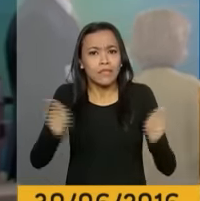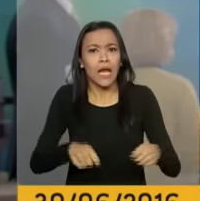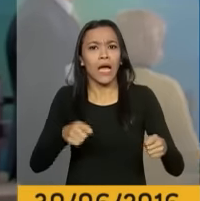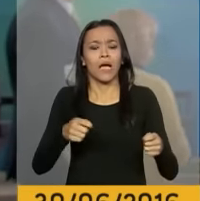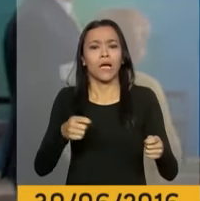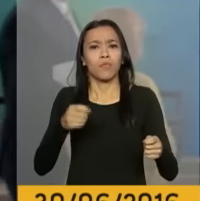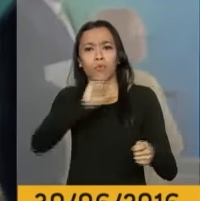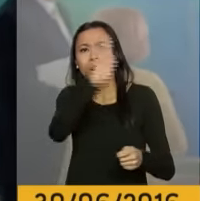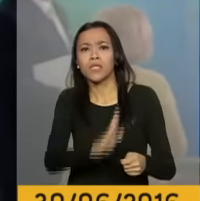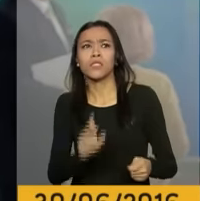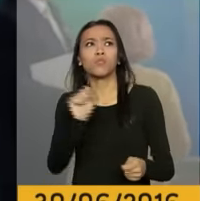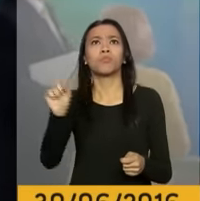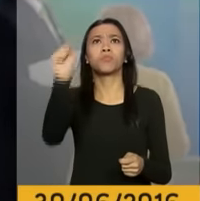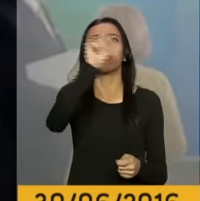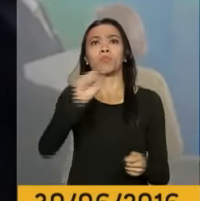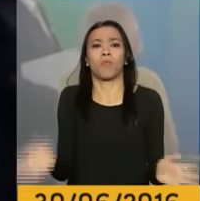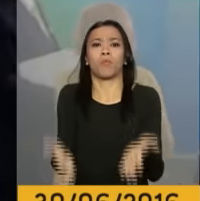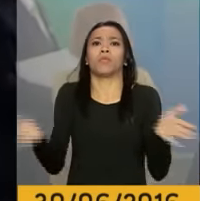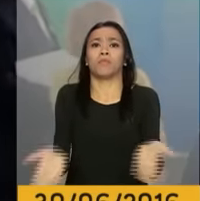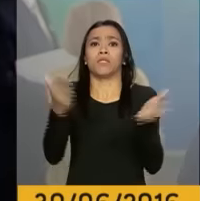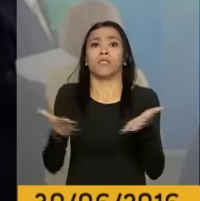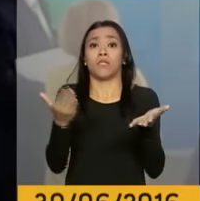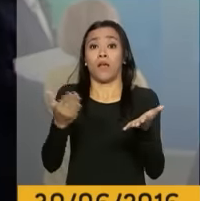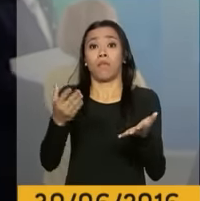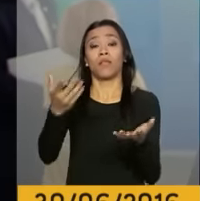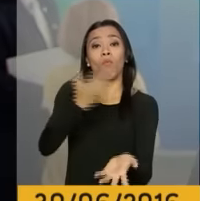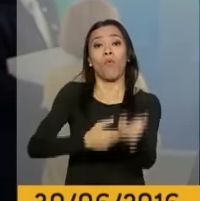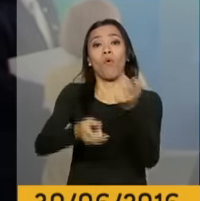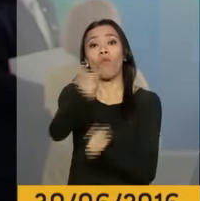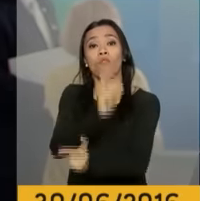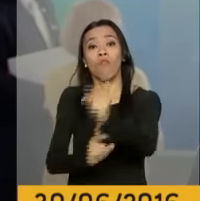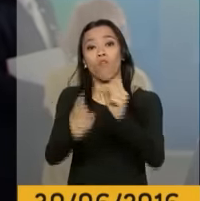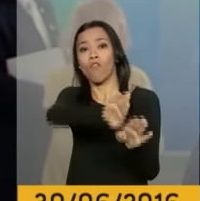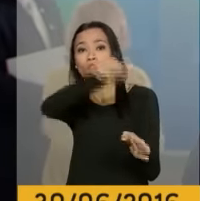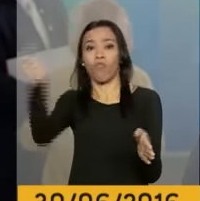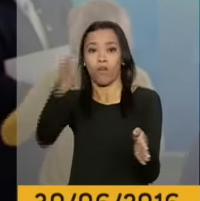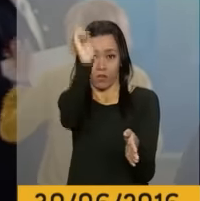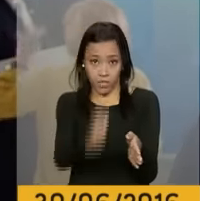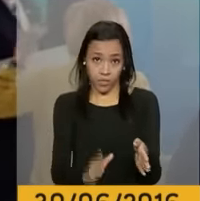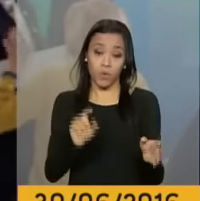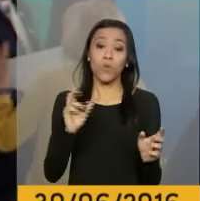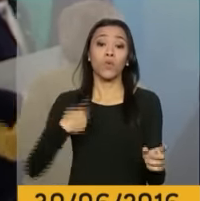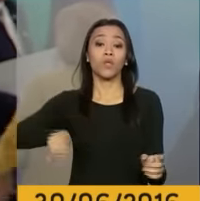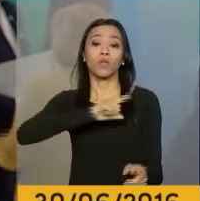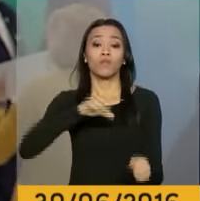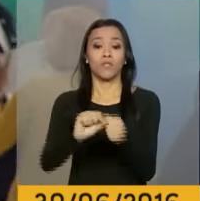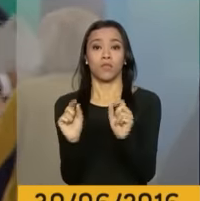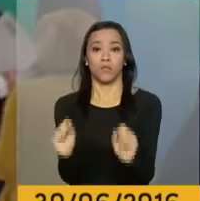país para uma relação externa deve ser feita. Como fazer isso? A primeira ideia nossa realmente está